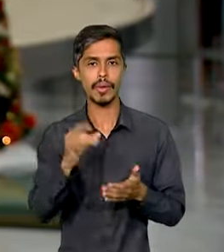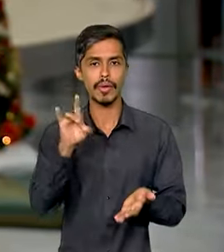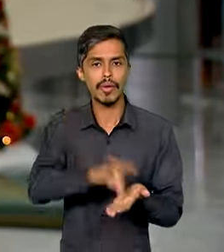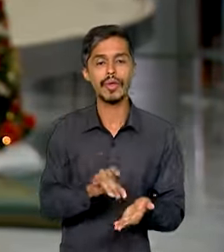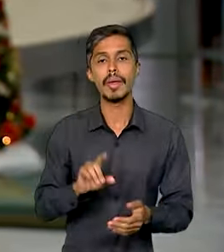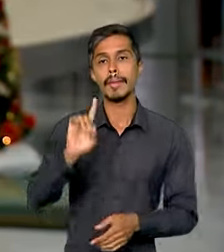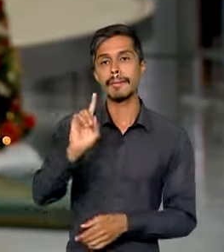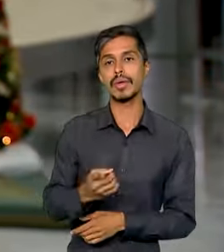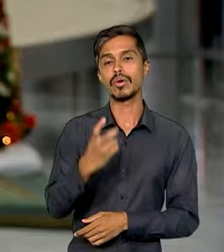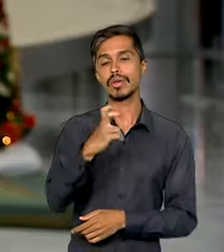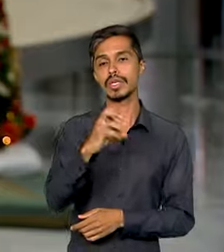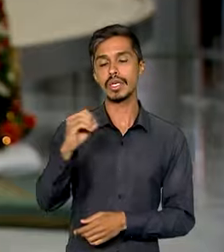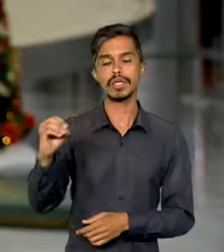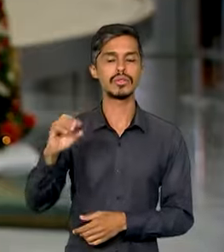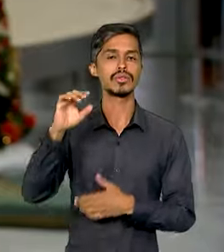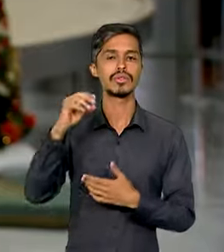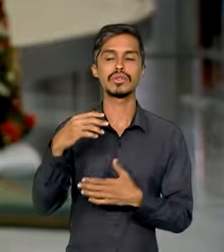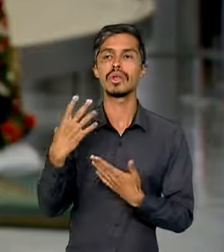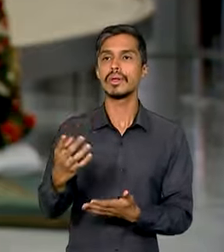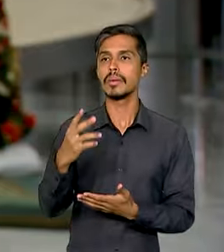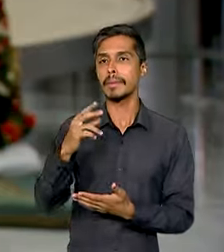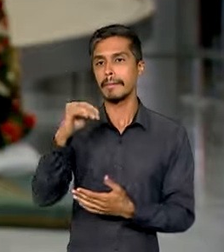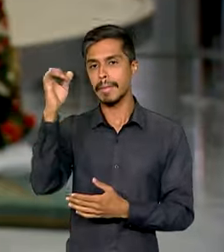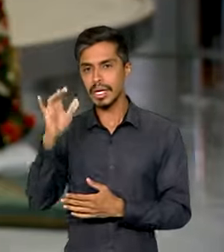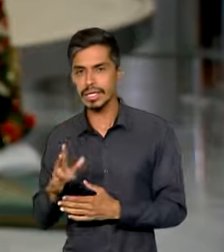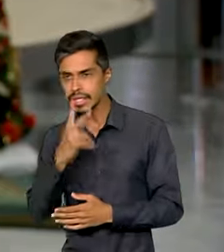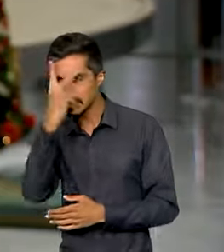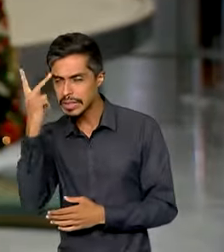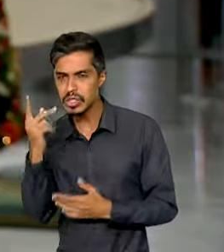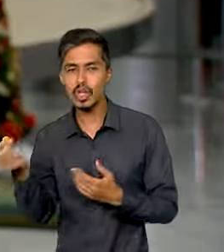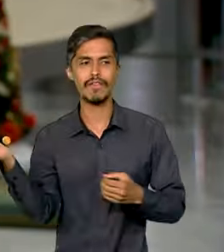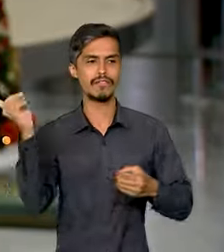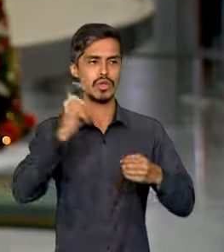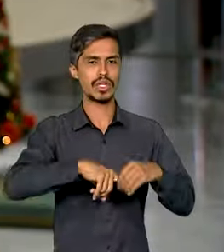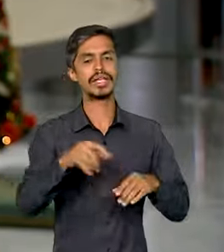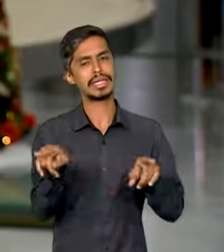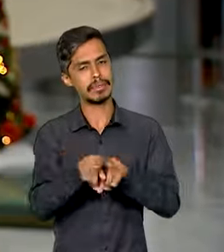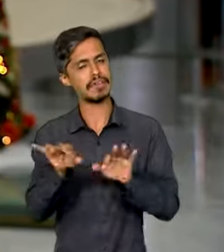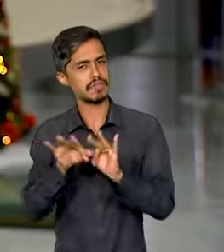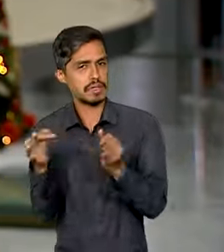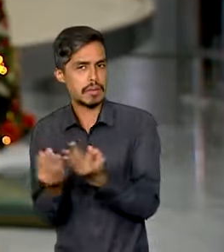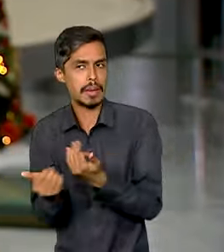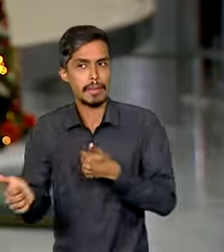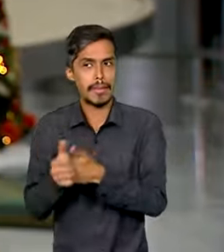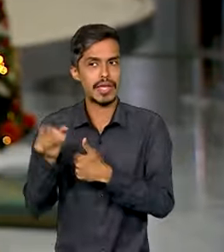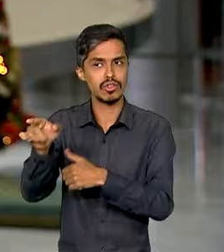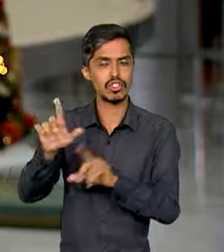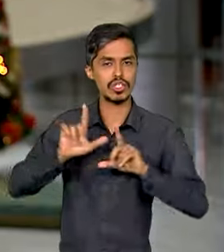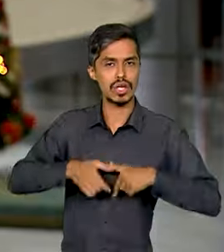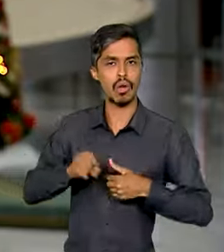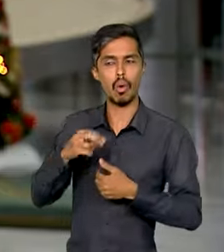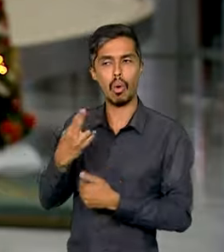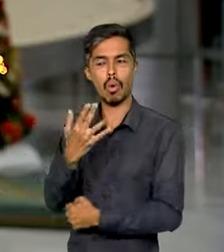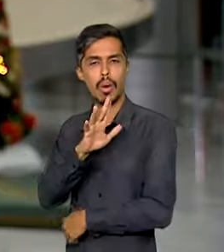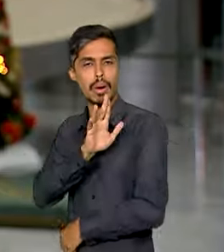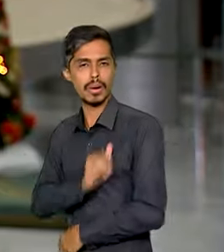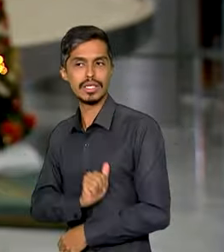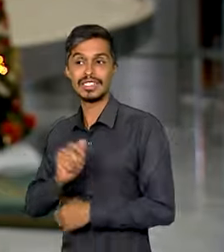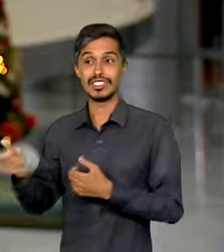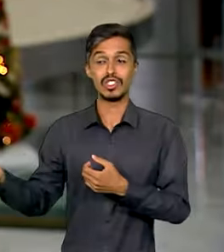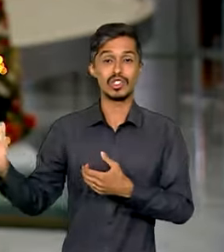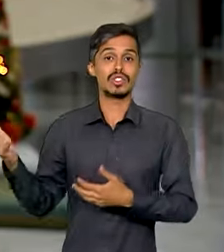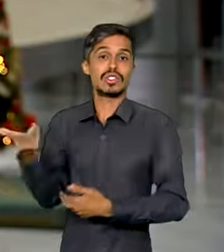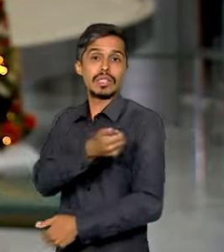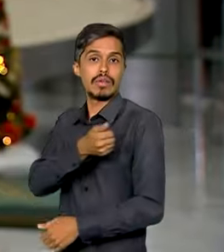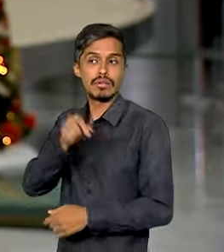1.556 brasileiros e familiares próximos que se encontravam em Israel ou na Palestina foram retirados